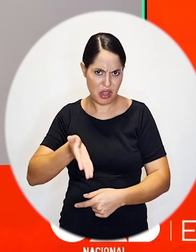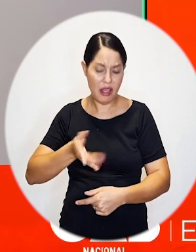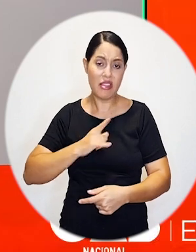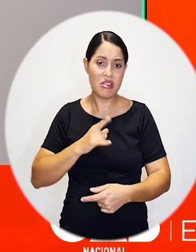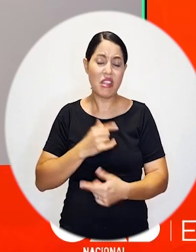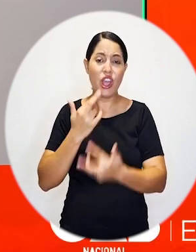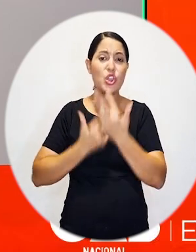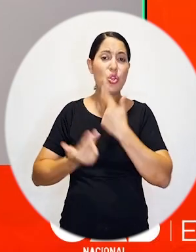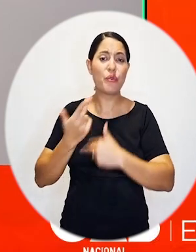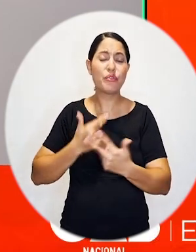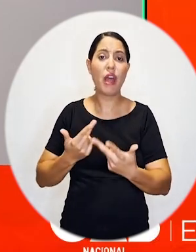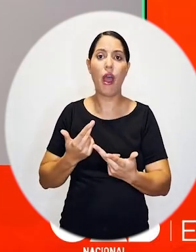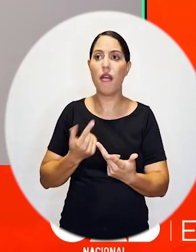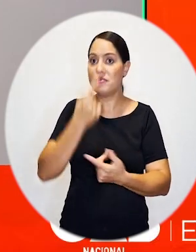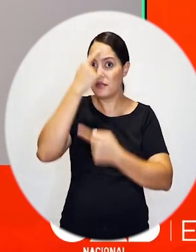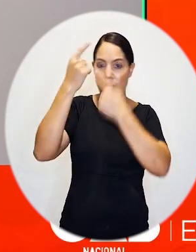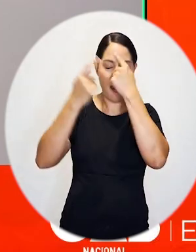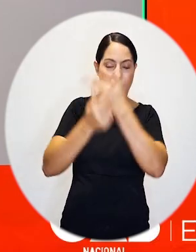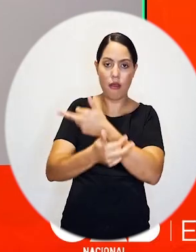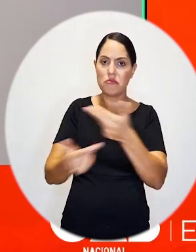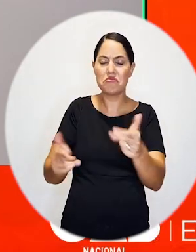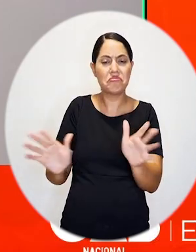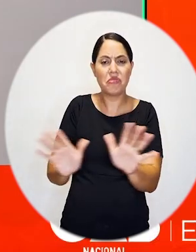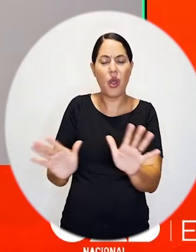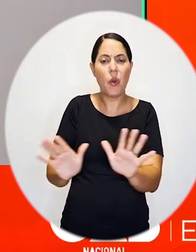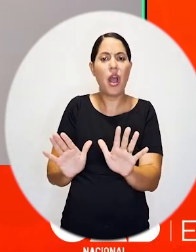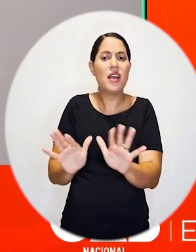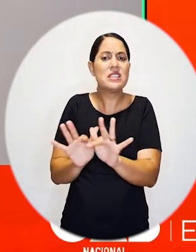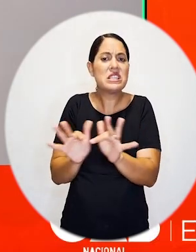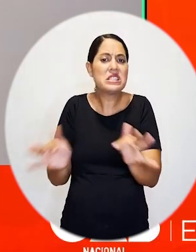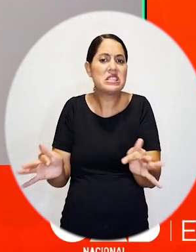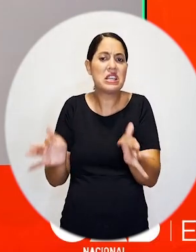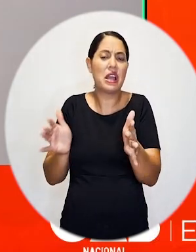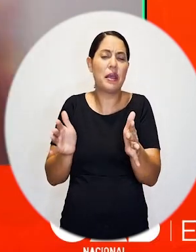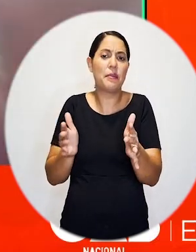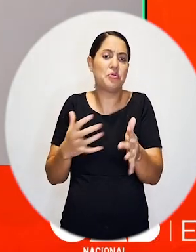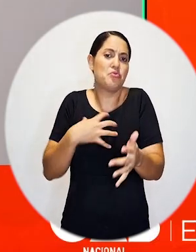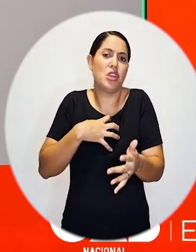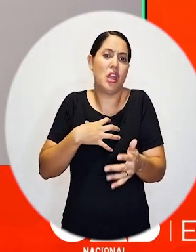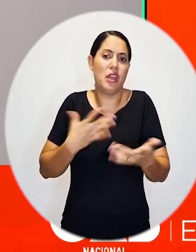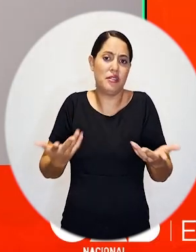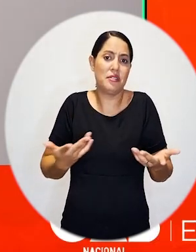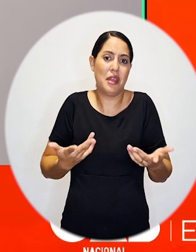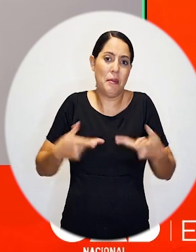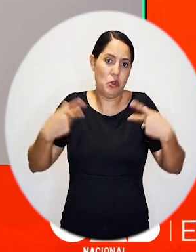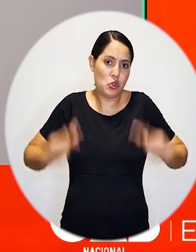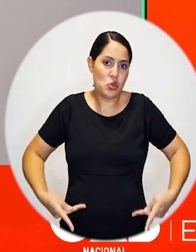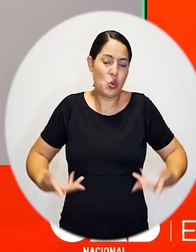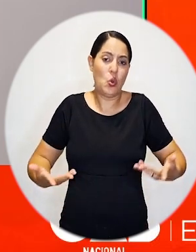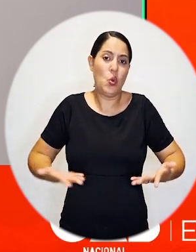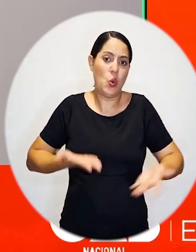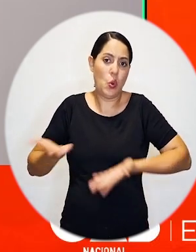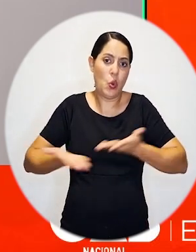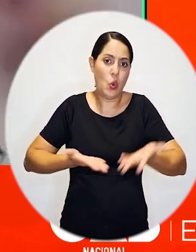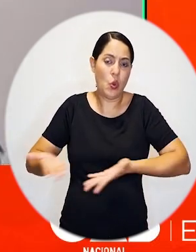coisas novas, super inovadoras, às vezes é uma inovação na maneira de você agir, na maneira de você